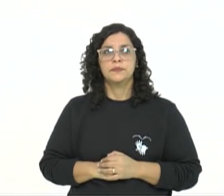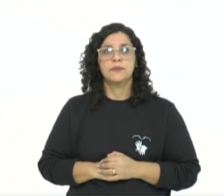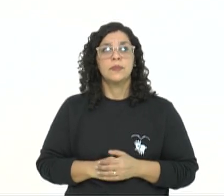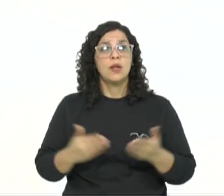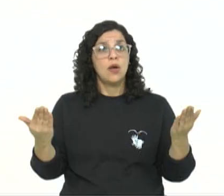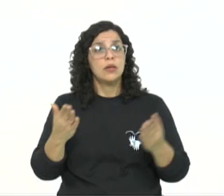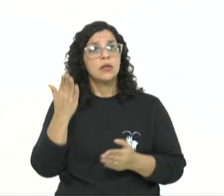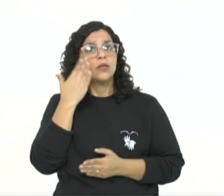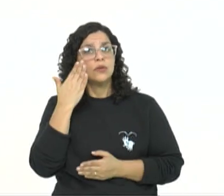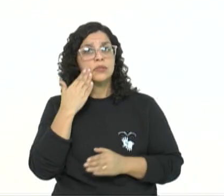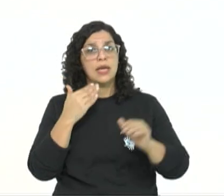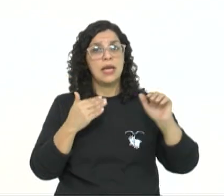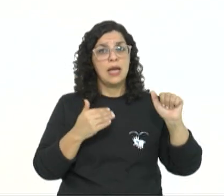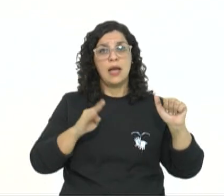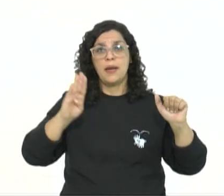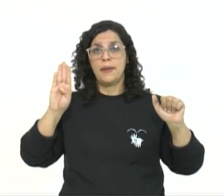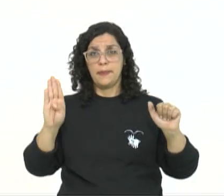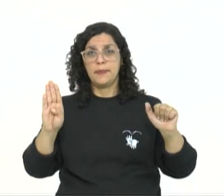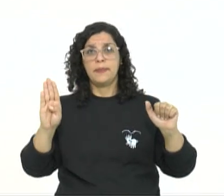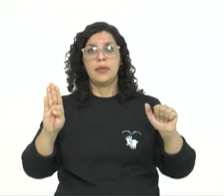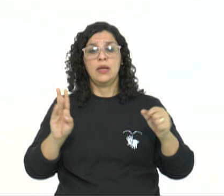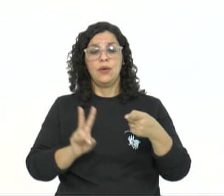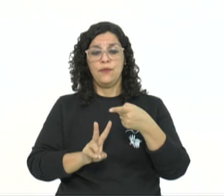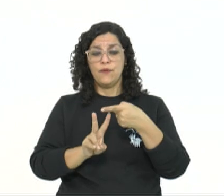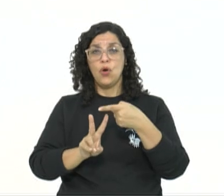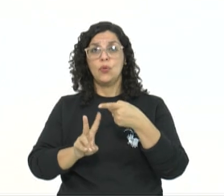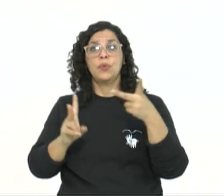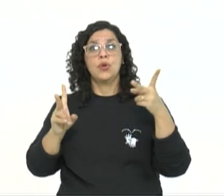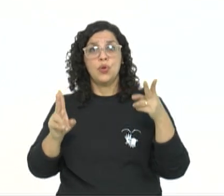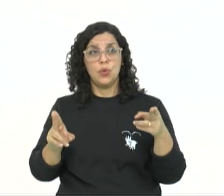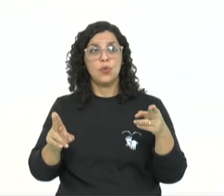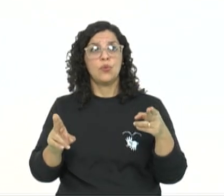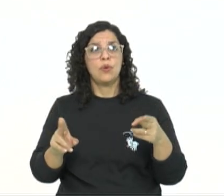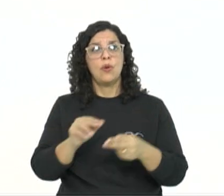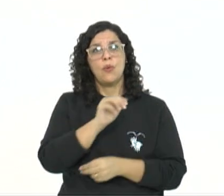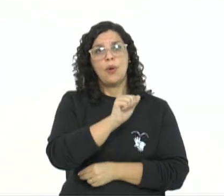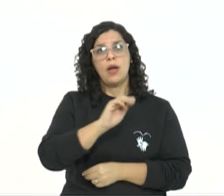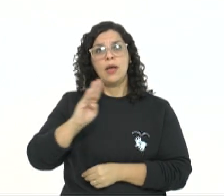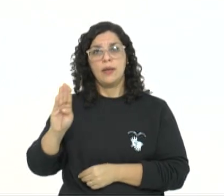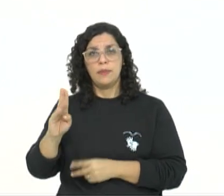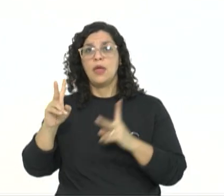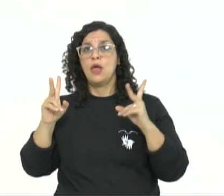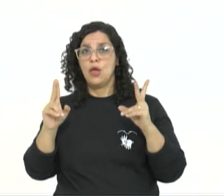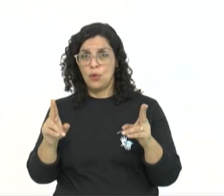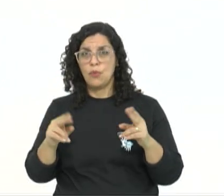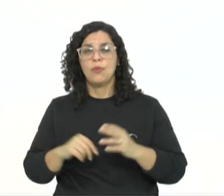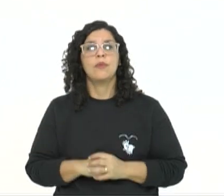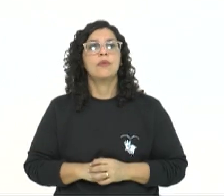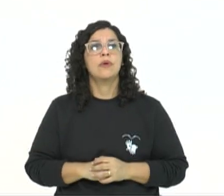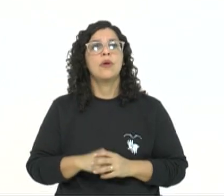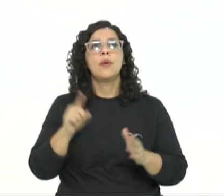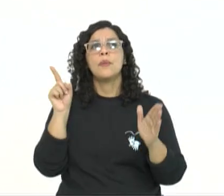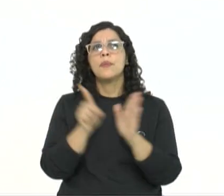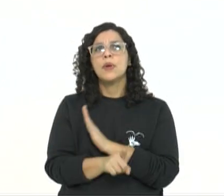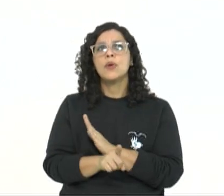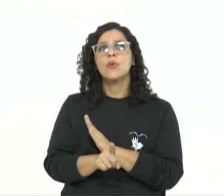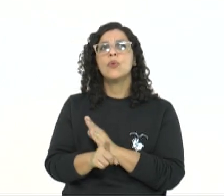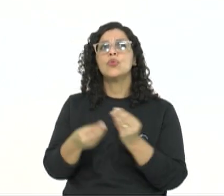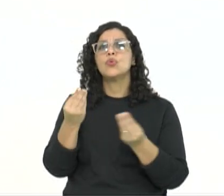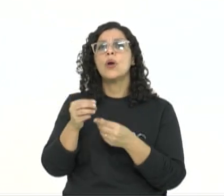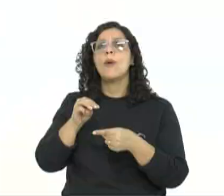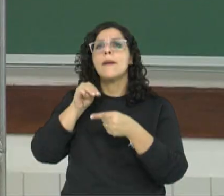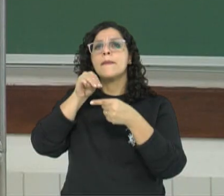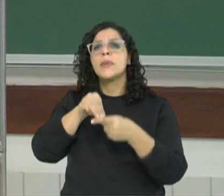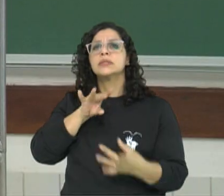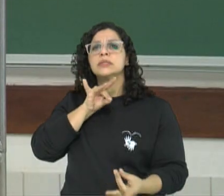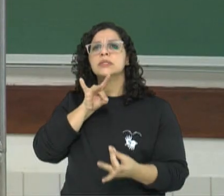cúbico. Sabendo que os volumes dos líquidos são iguais, ou seja, o volume do líquido A é igual ao volume do líquido B, eu pergunto para vocês,